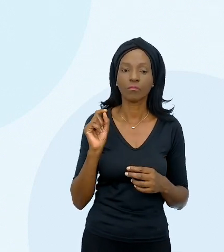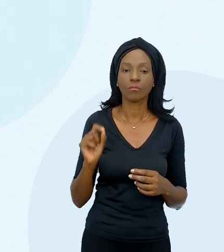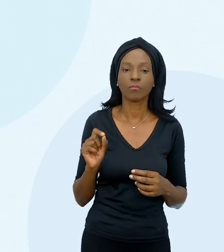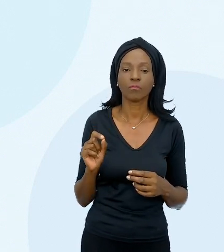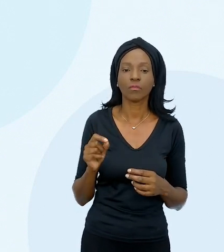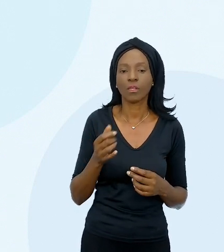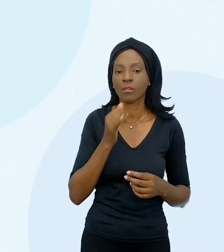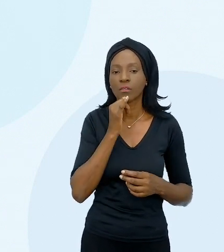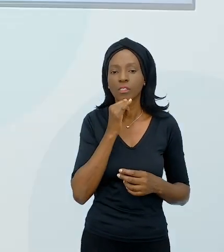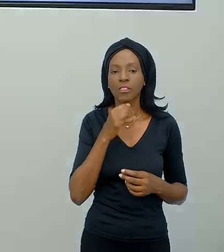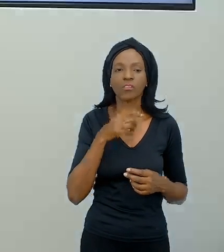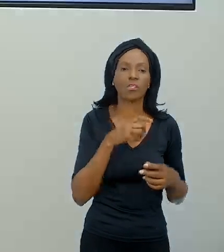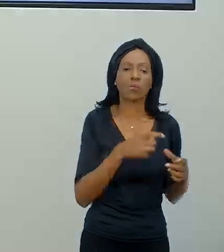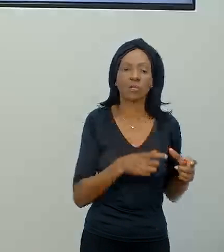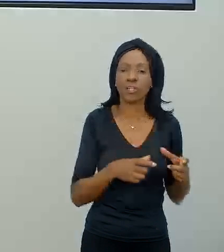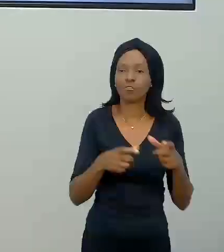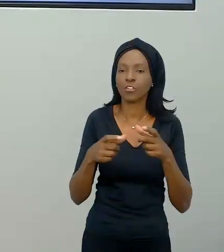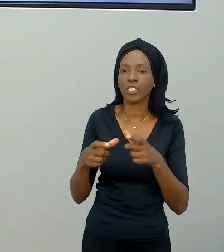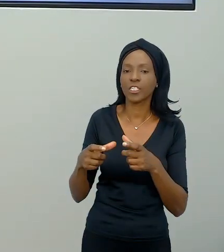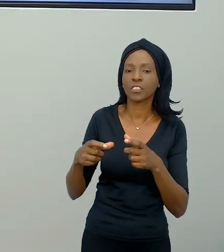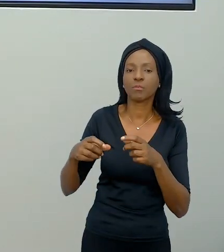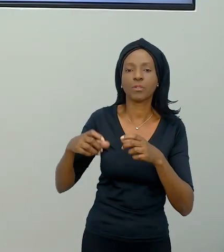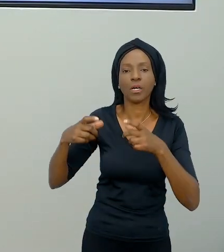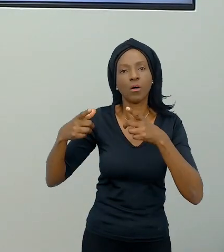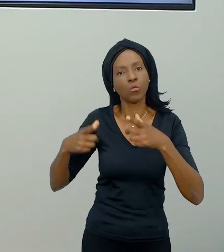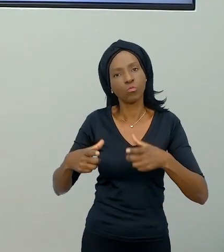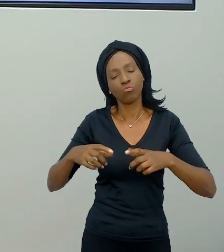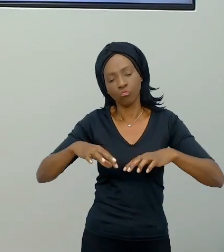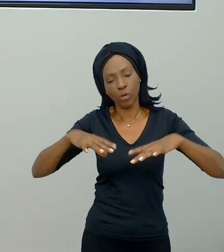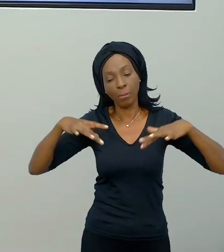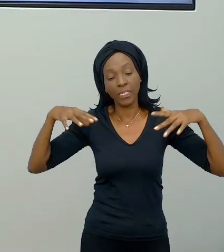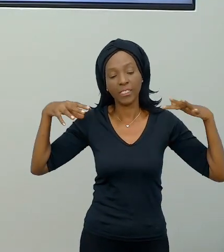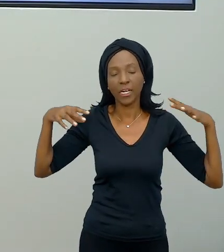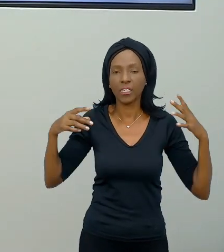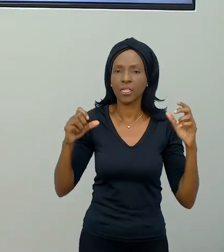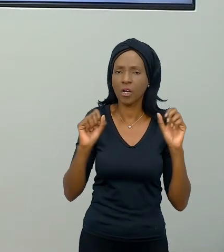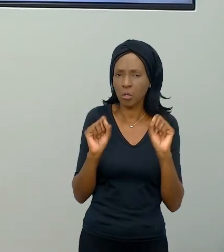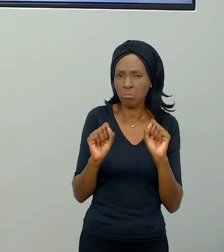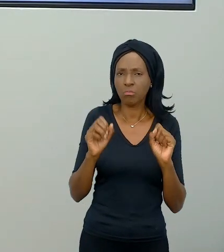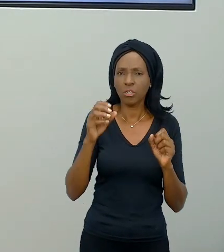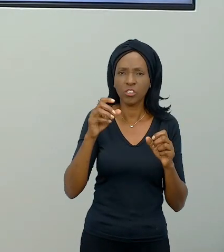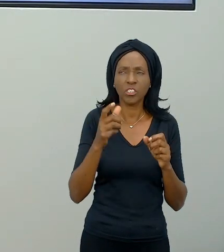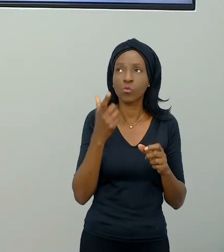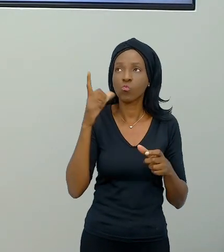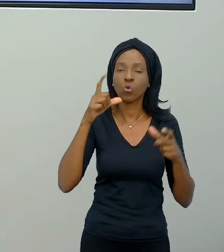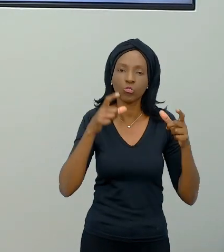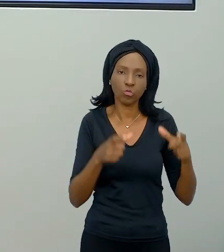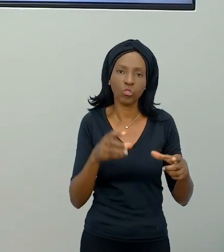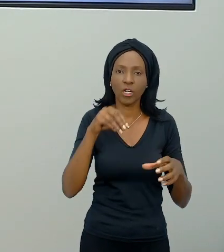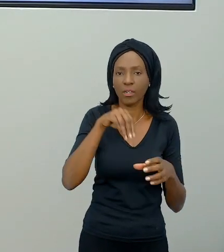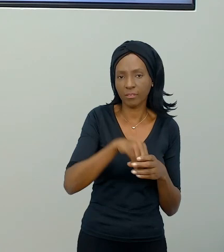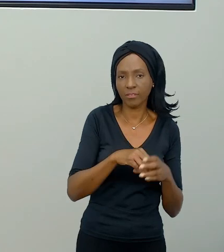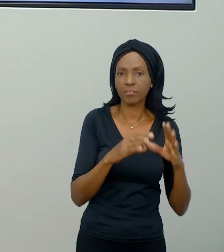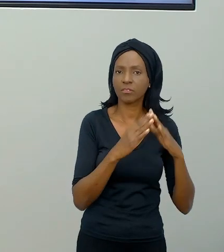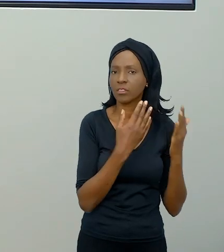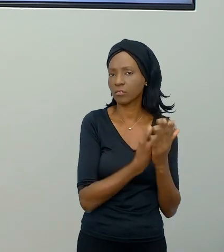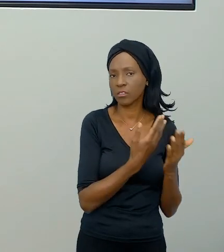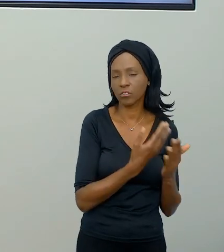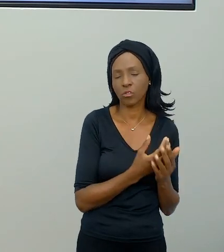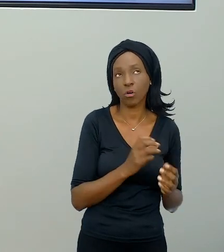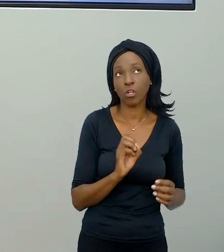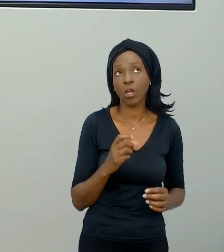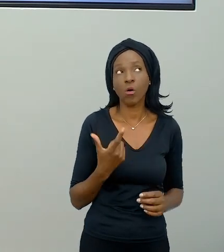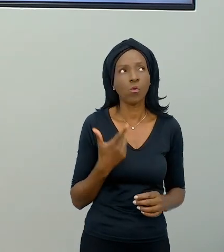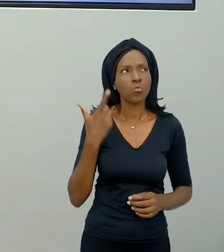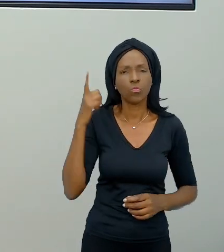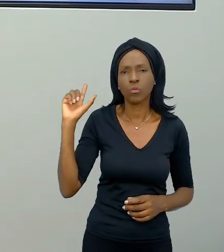então, os estudantes para uma plenária, pode ser no ambiente da sala de aula mesmo, um outro ambiente, de acordo aí com